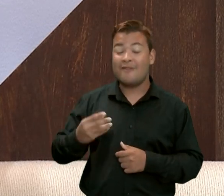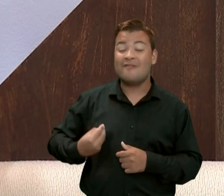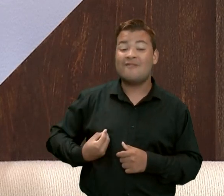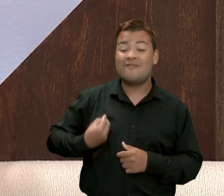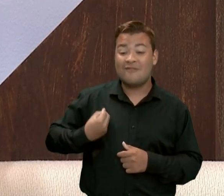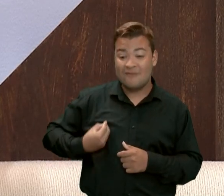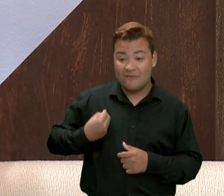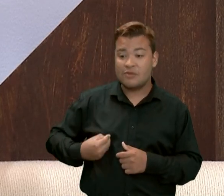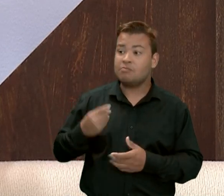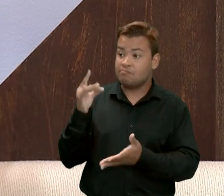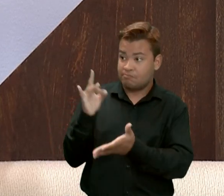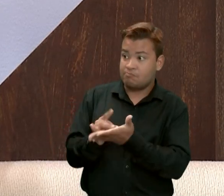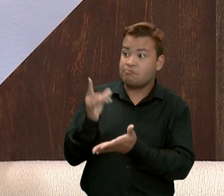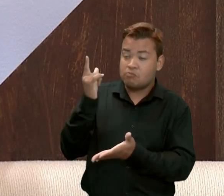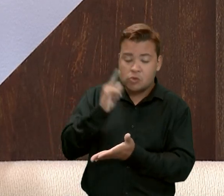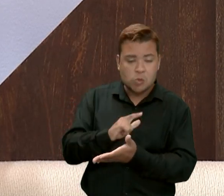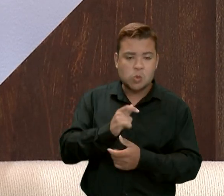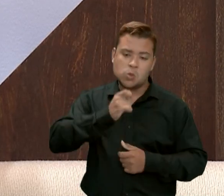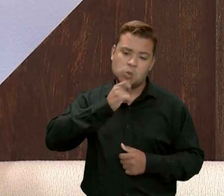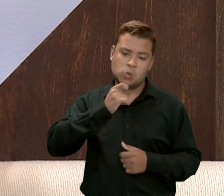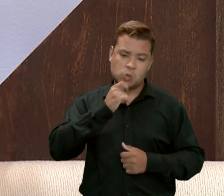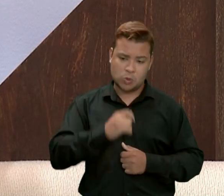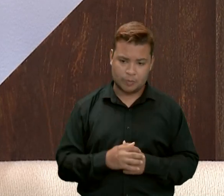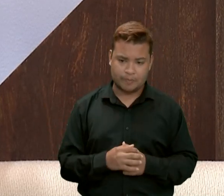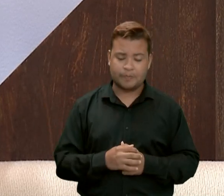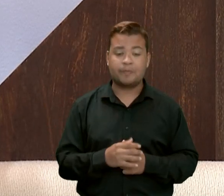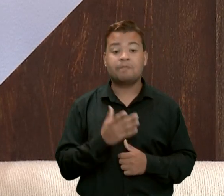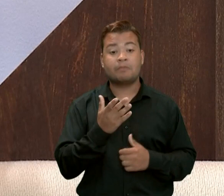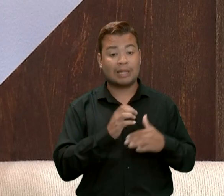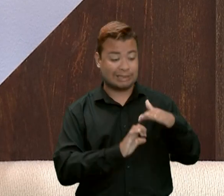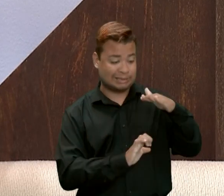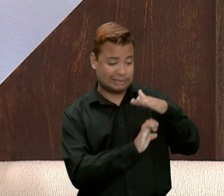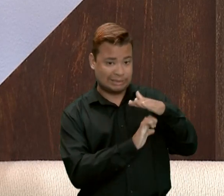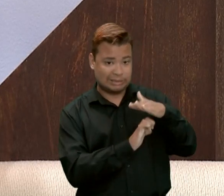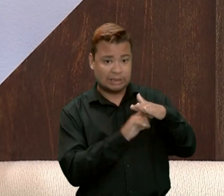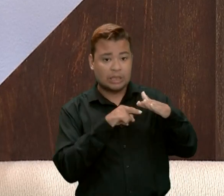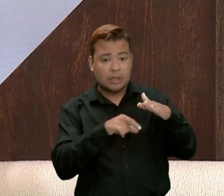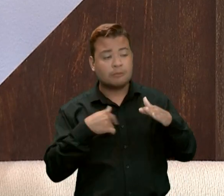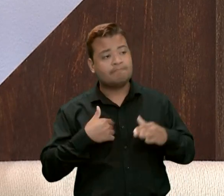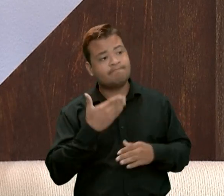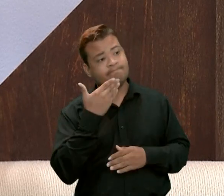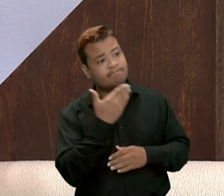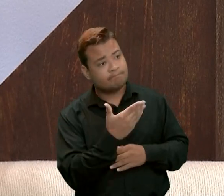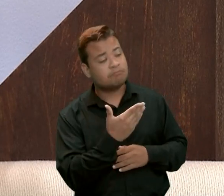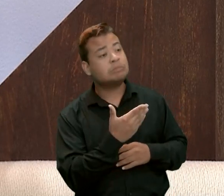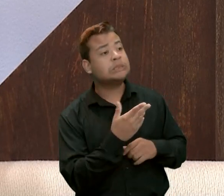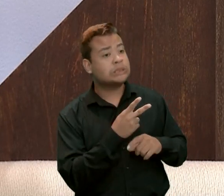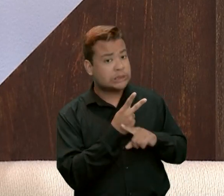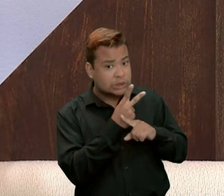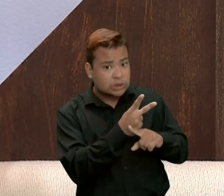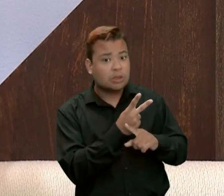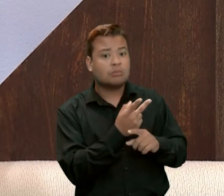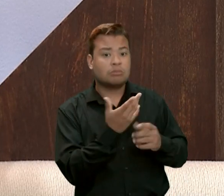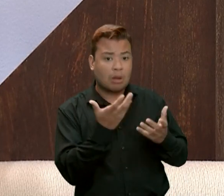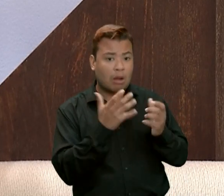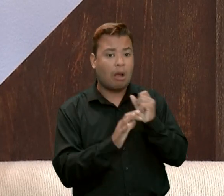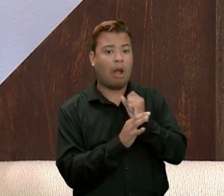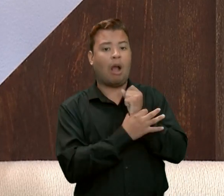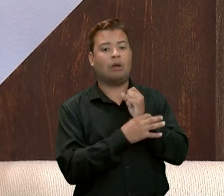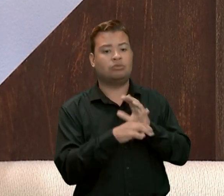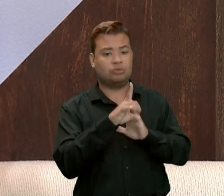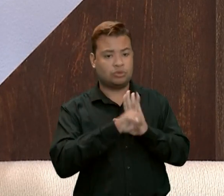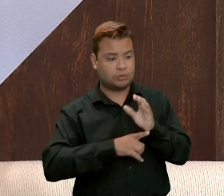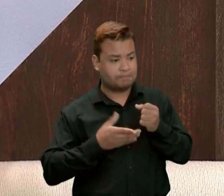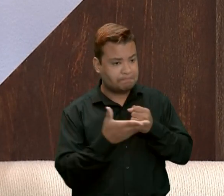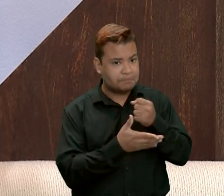próprio Estado é um paradoxo, porque ao mesmo tempo o Estado é a quem a gente recorre para buscar garantir direitos fundamentais, direitos